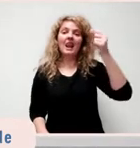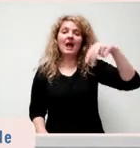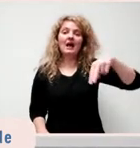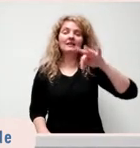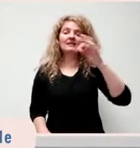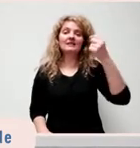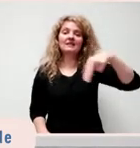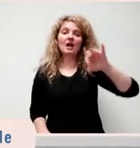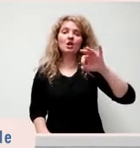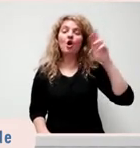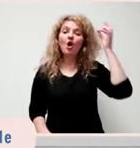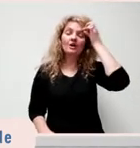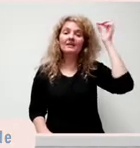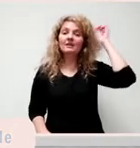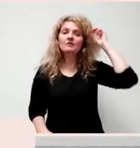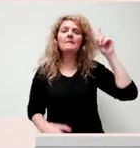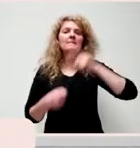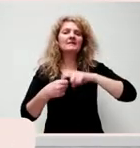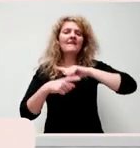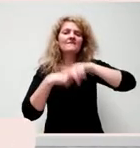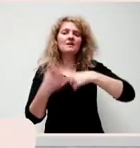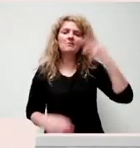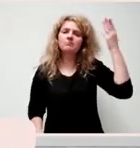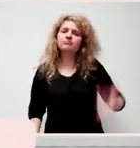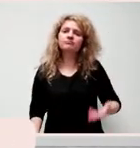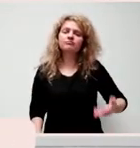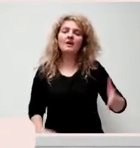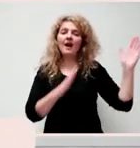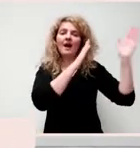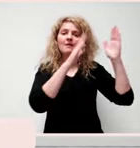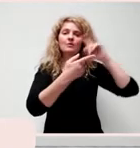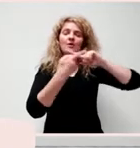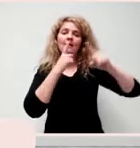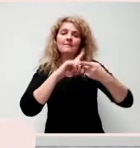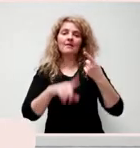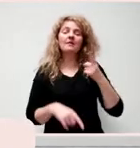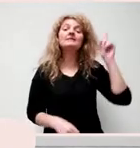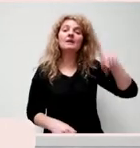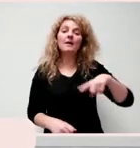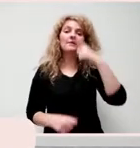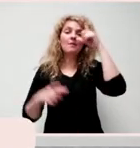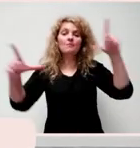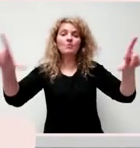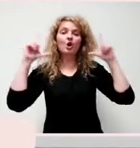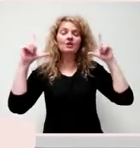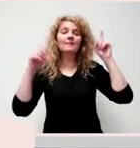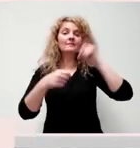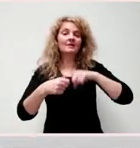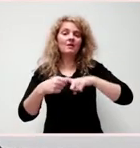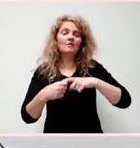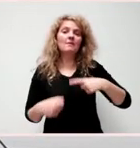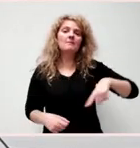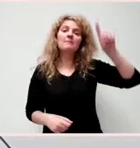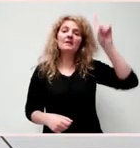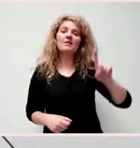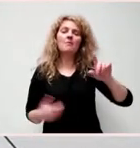das familias máis importantes da época medieval en Galicia, e ademais foi protagonista e participante nos principais